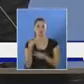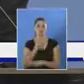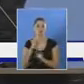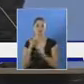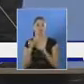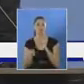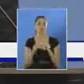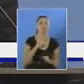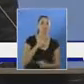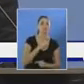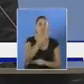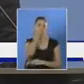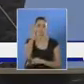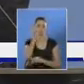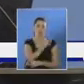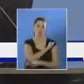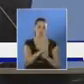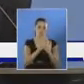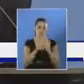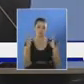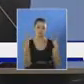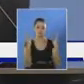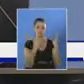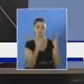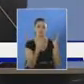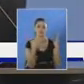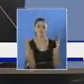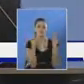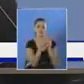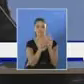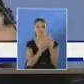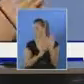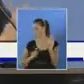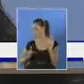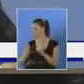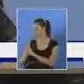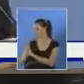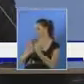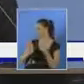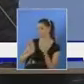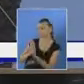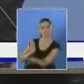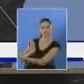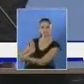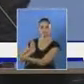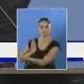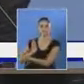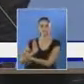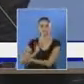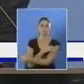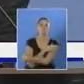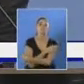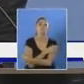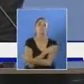desviarmos a saída dos alunos menores, especialmente os da manhã e os da